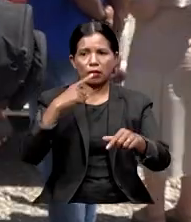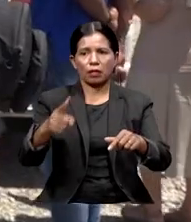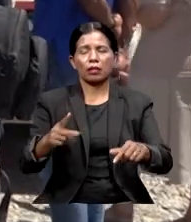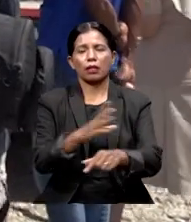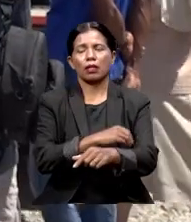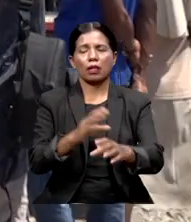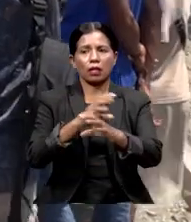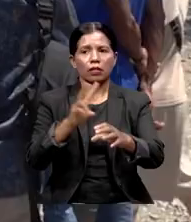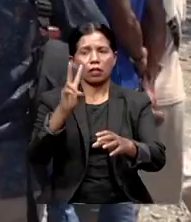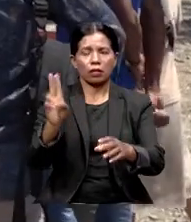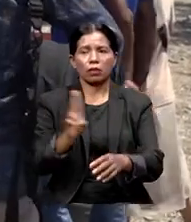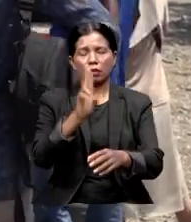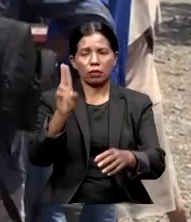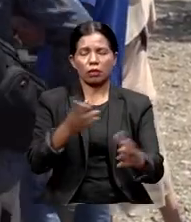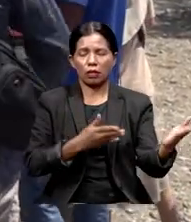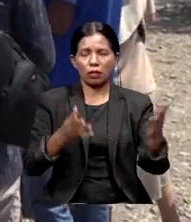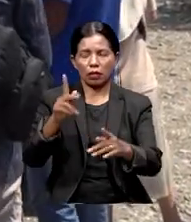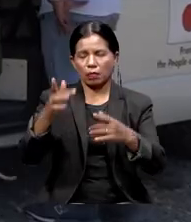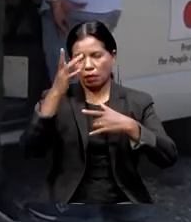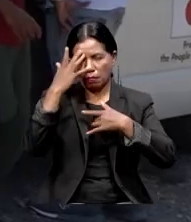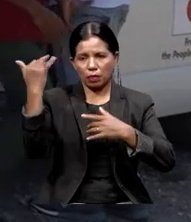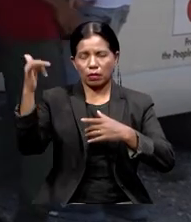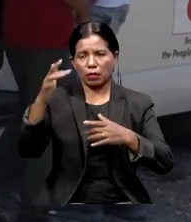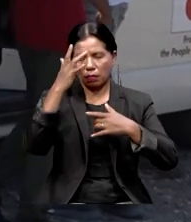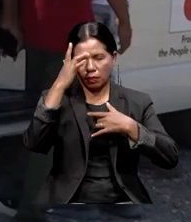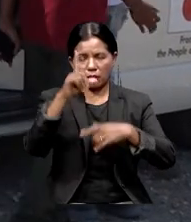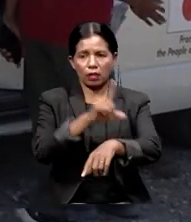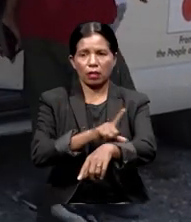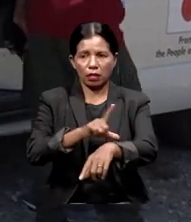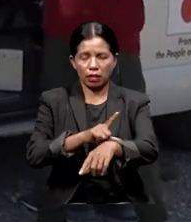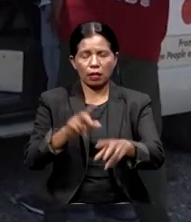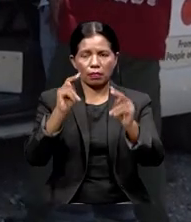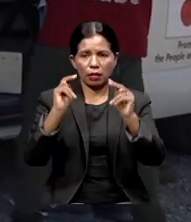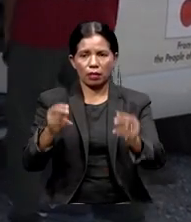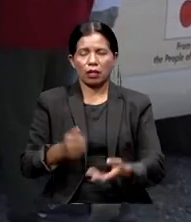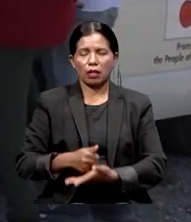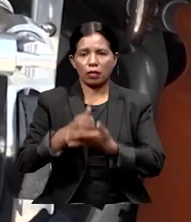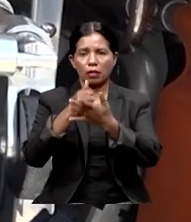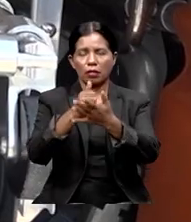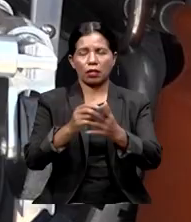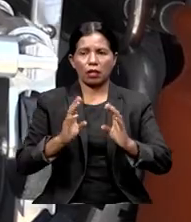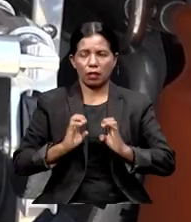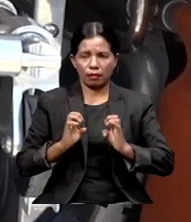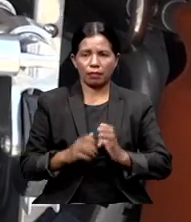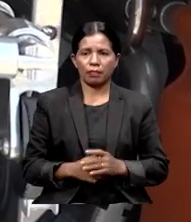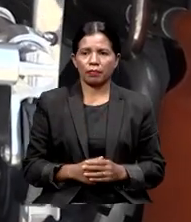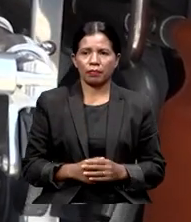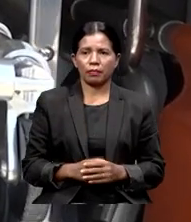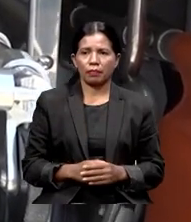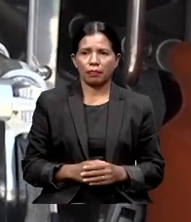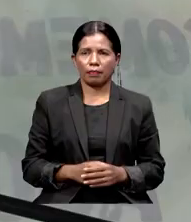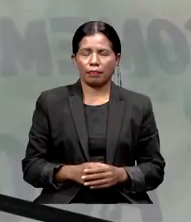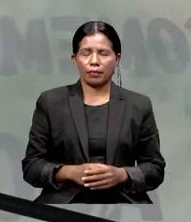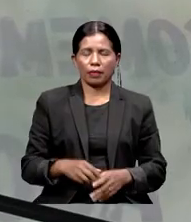ambulância ruane se usa horitula paciente sira nebe moras lepra, nebe precisa atendimento urgente. Misaun